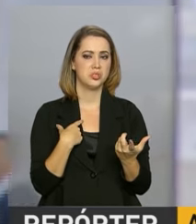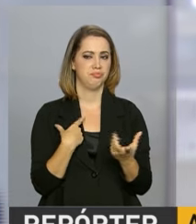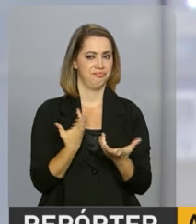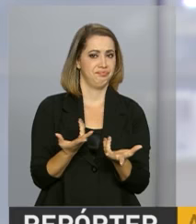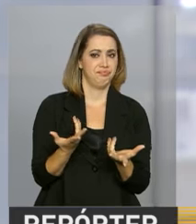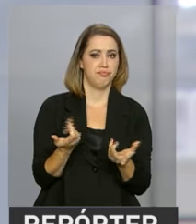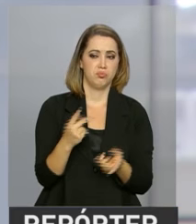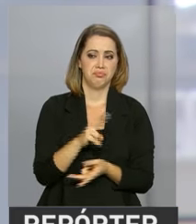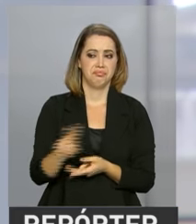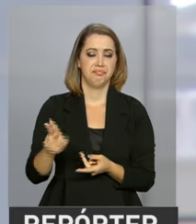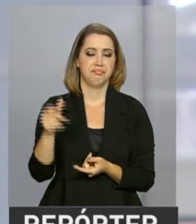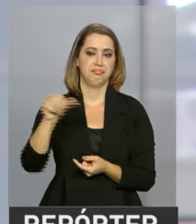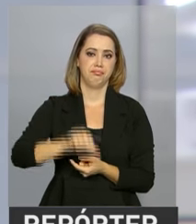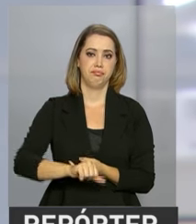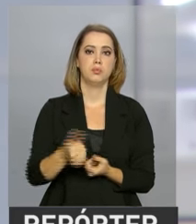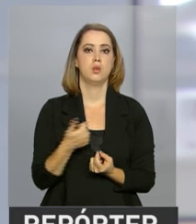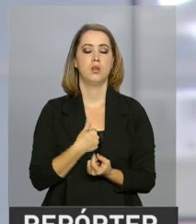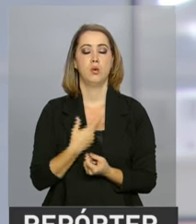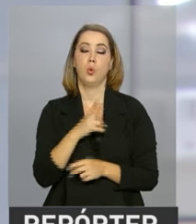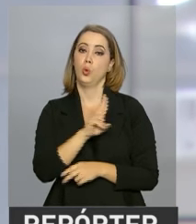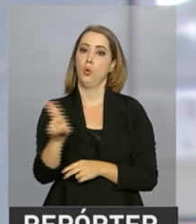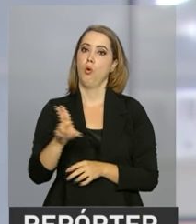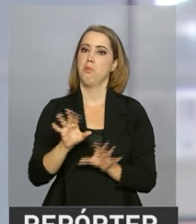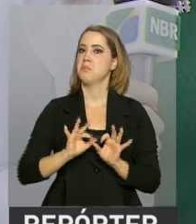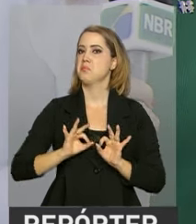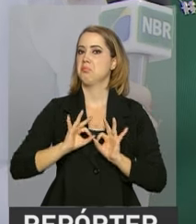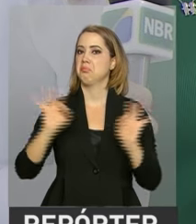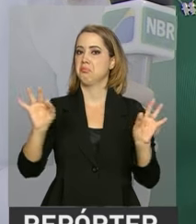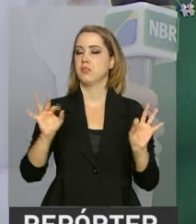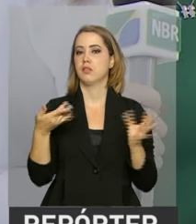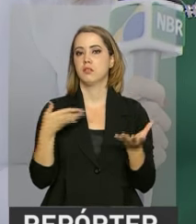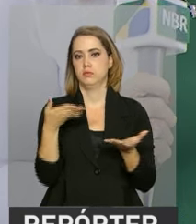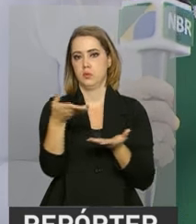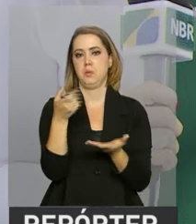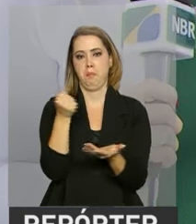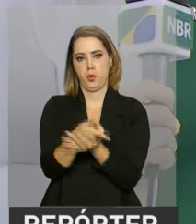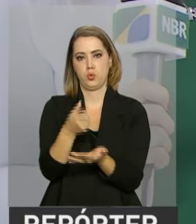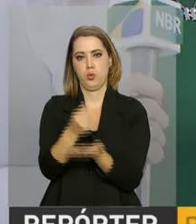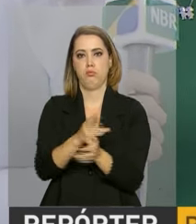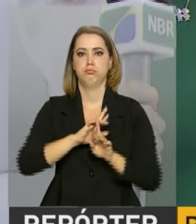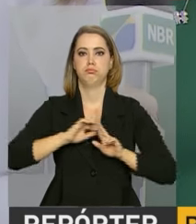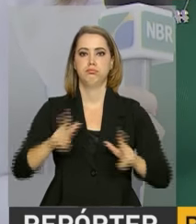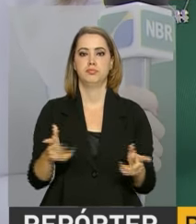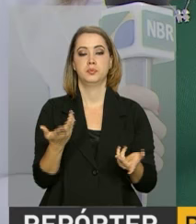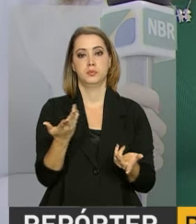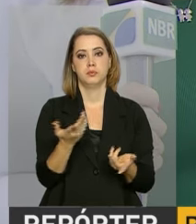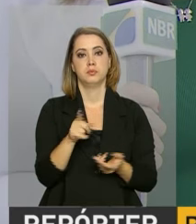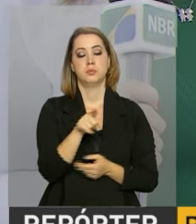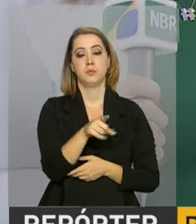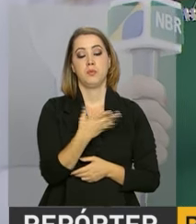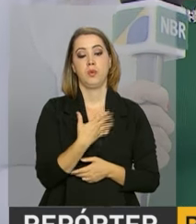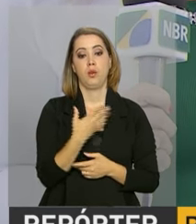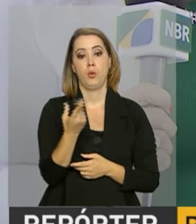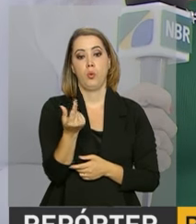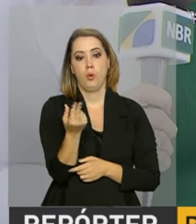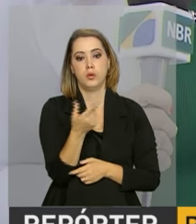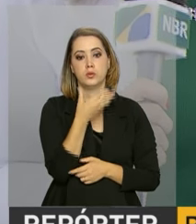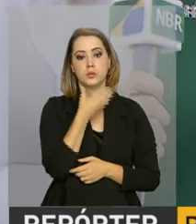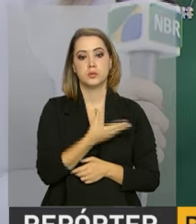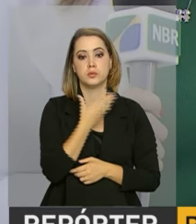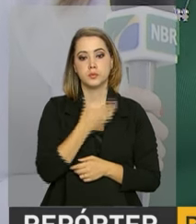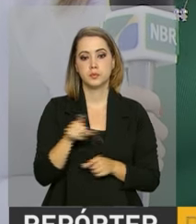nenhum né você com nome limpo você chega em qualquer lugar você compra né e para deixar o natal do Anders som e de muitos outros consumidores mais